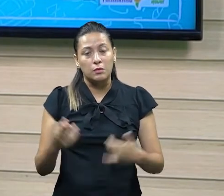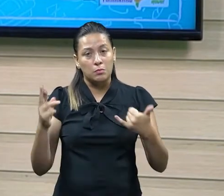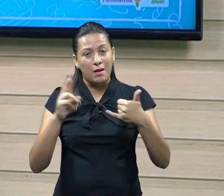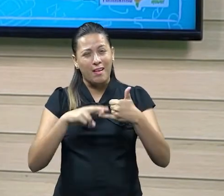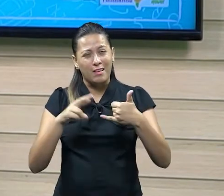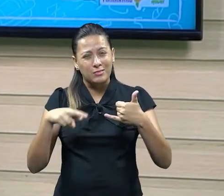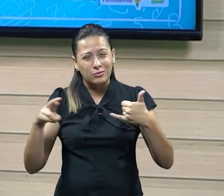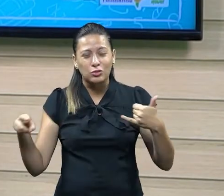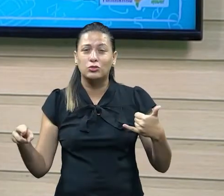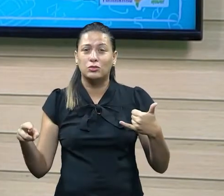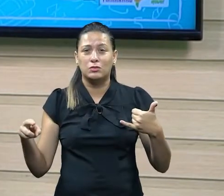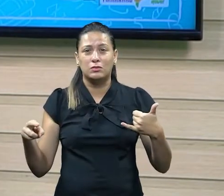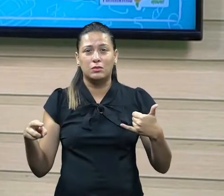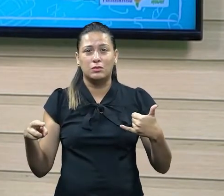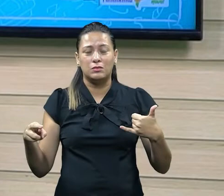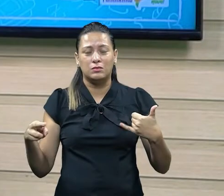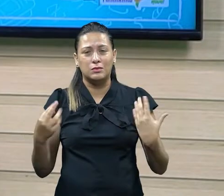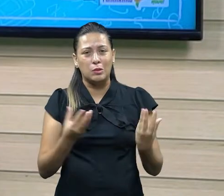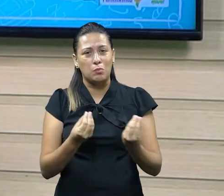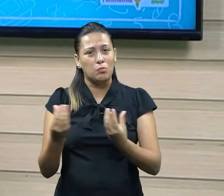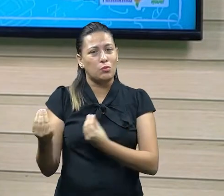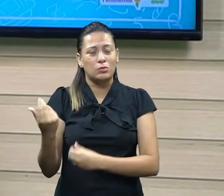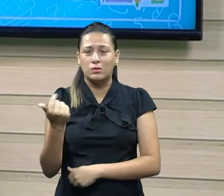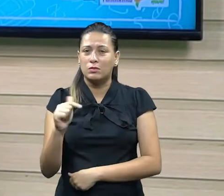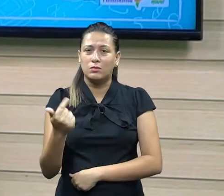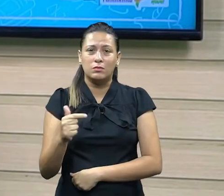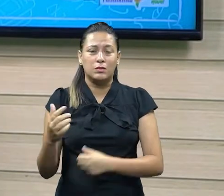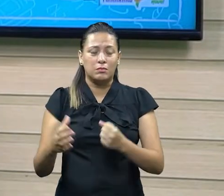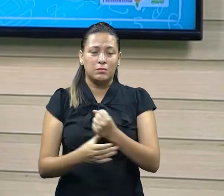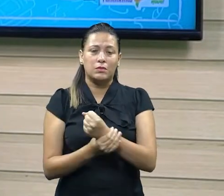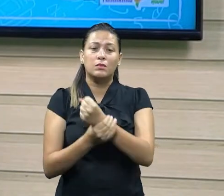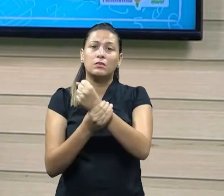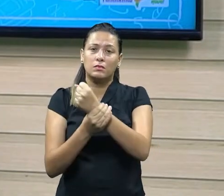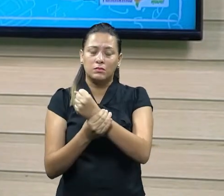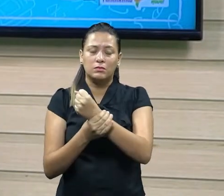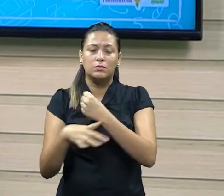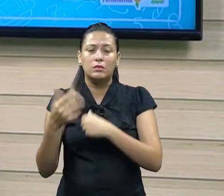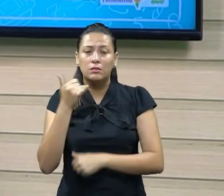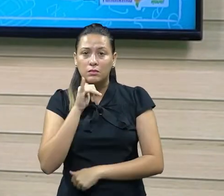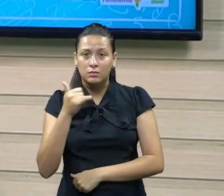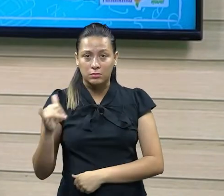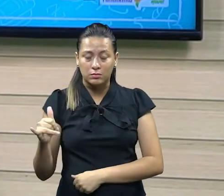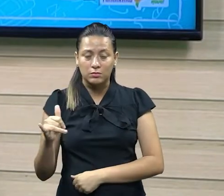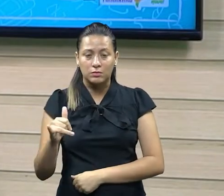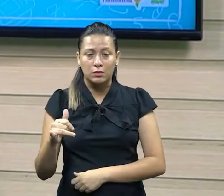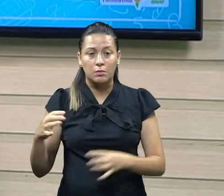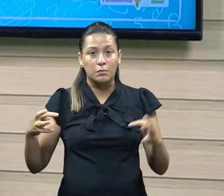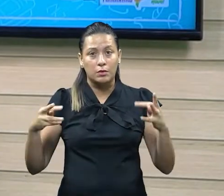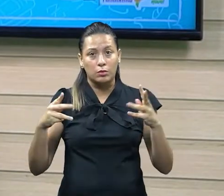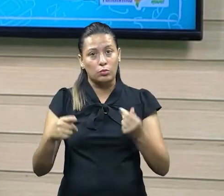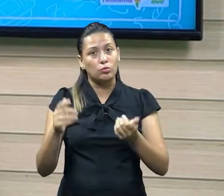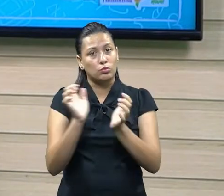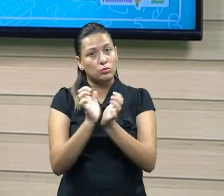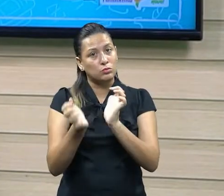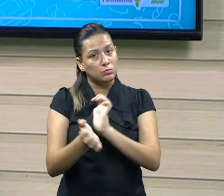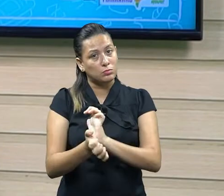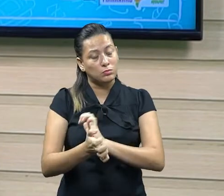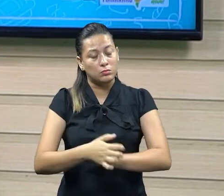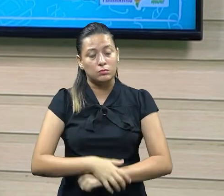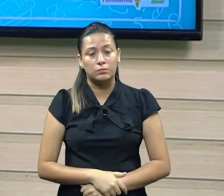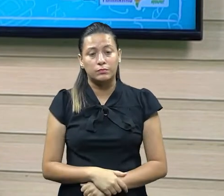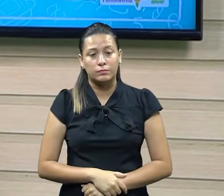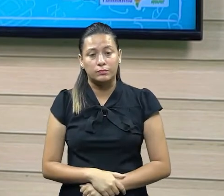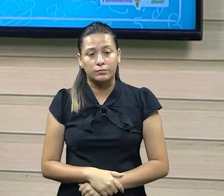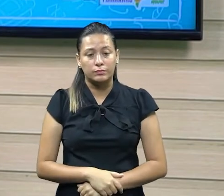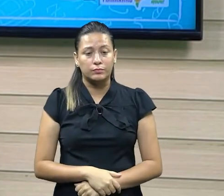resistência suficiente para garantir o fluxo de energia para todos aqueles equipamentos. E